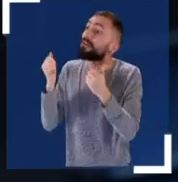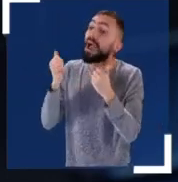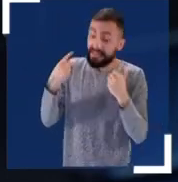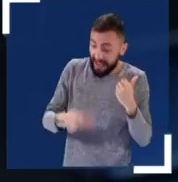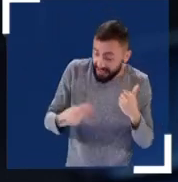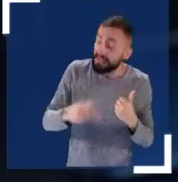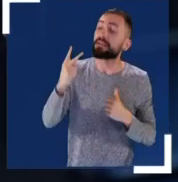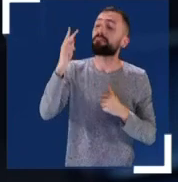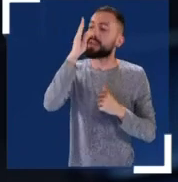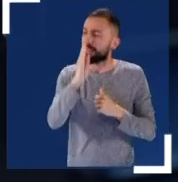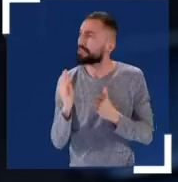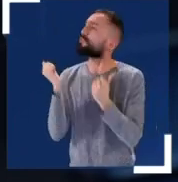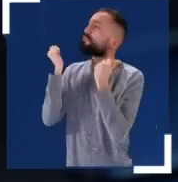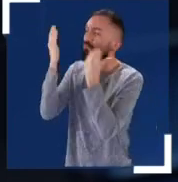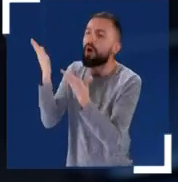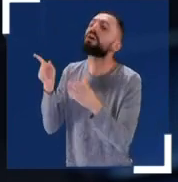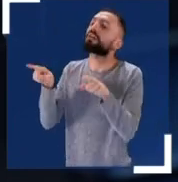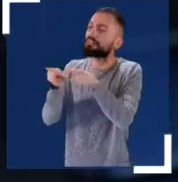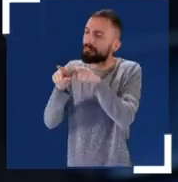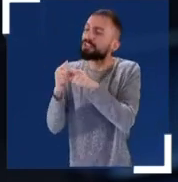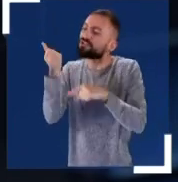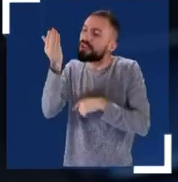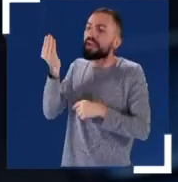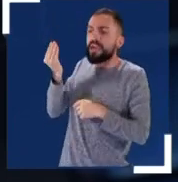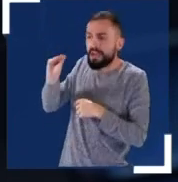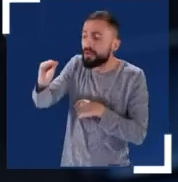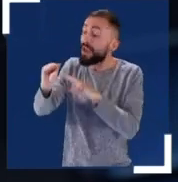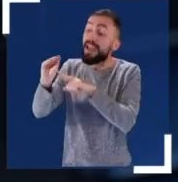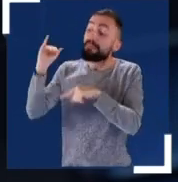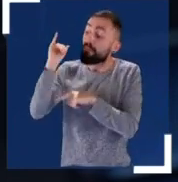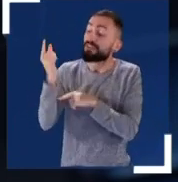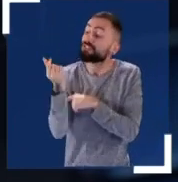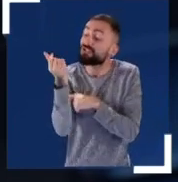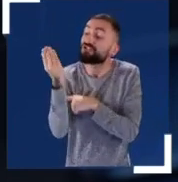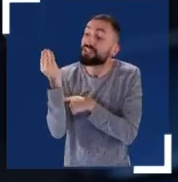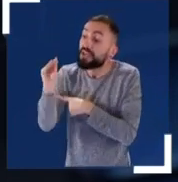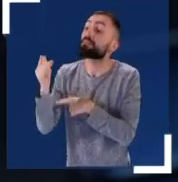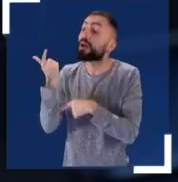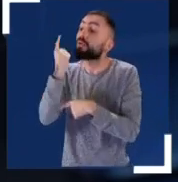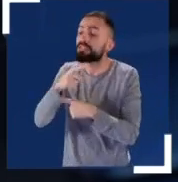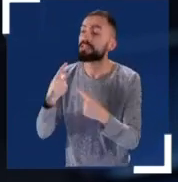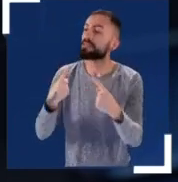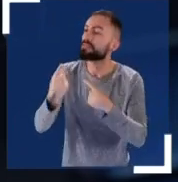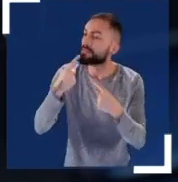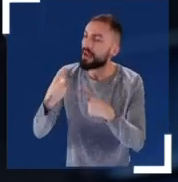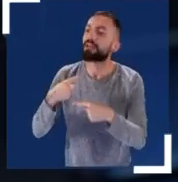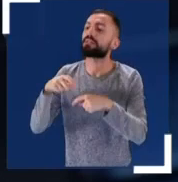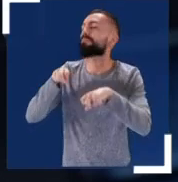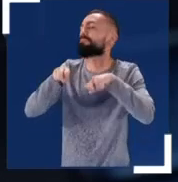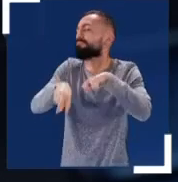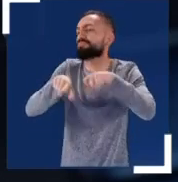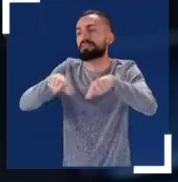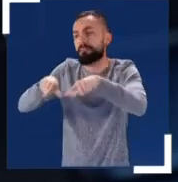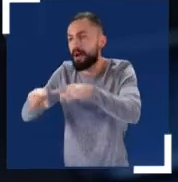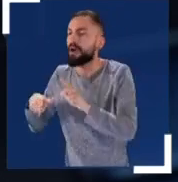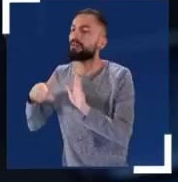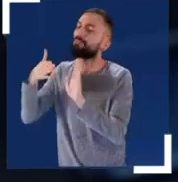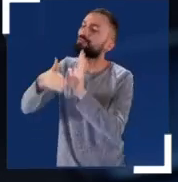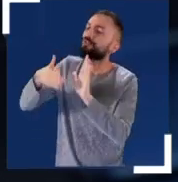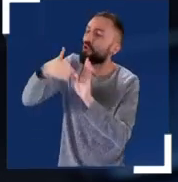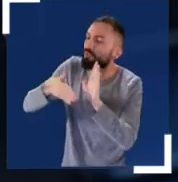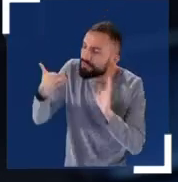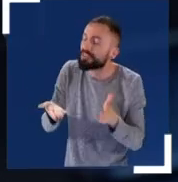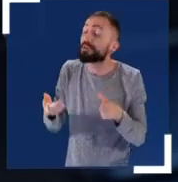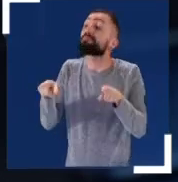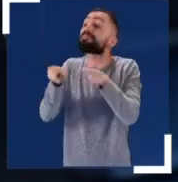e internacionais, com um ingresso de recursos, gerando empregos nas estradas, nas ferrovias, nos